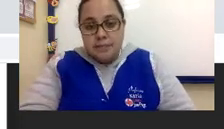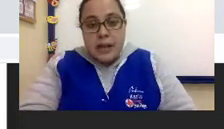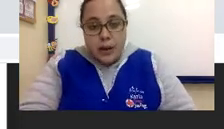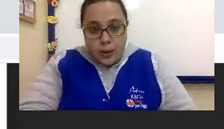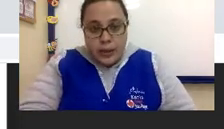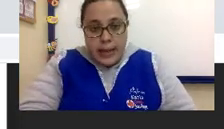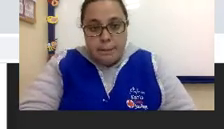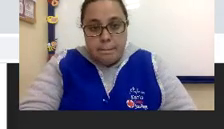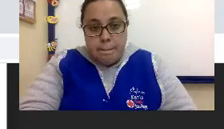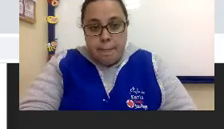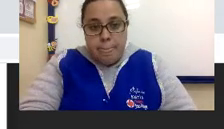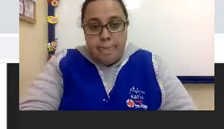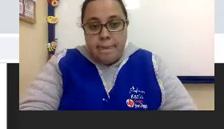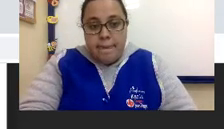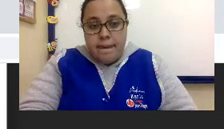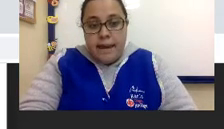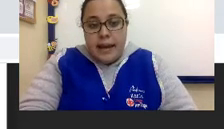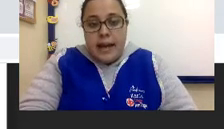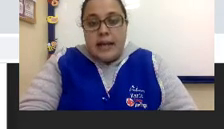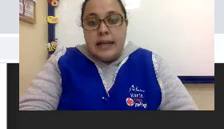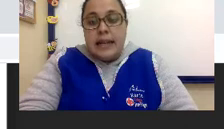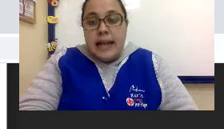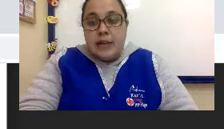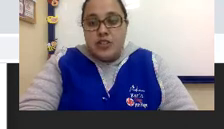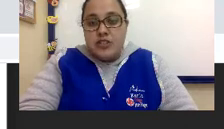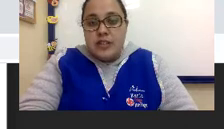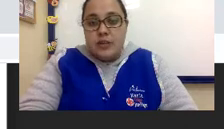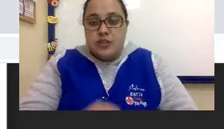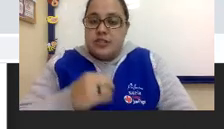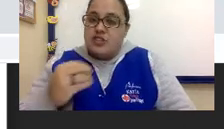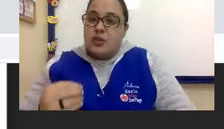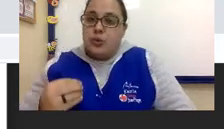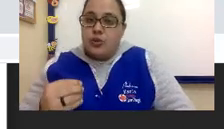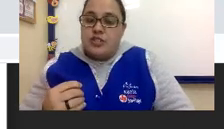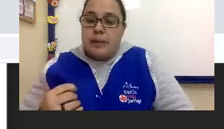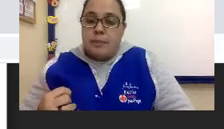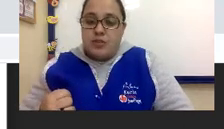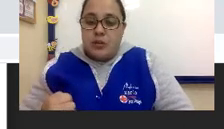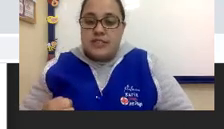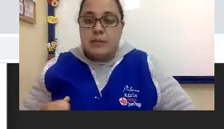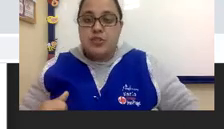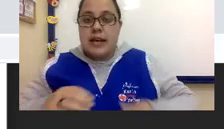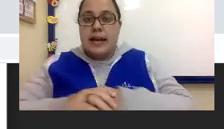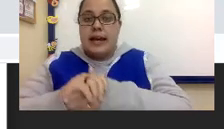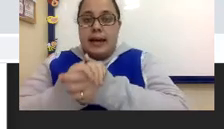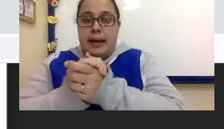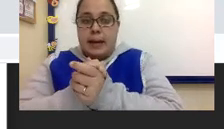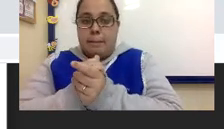fezes. Ok? E lá no nosso intestino grosso também, pessoal, nós